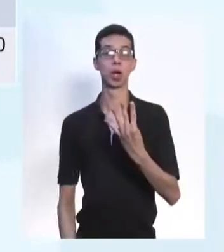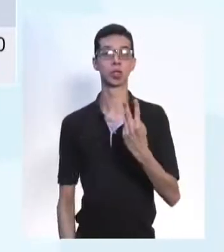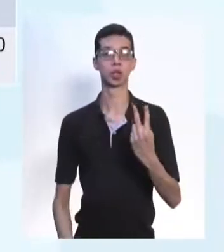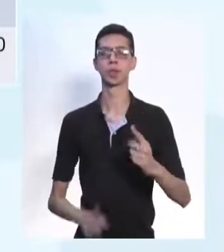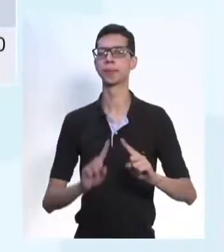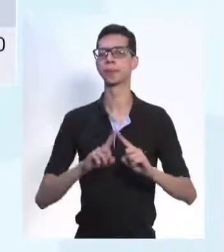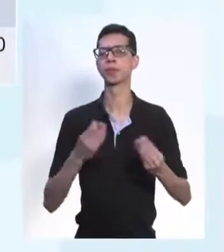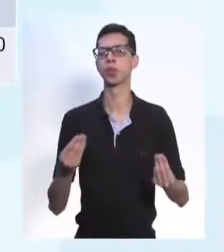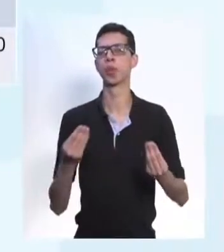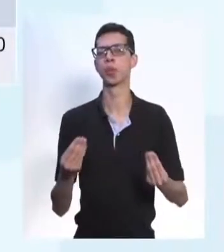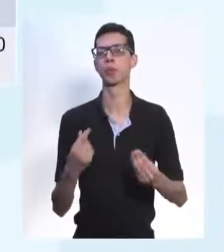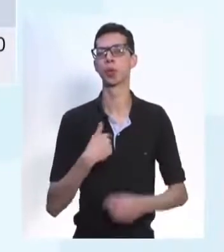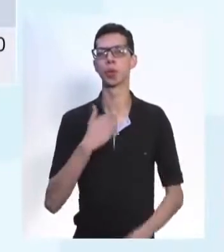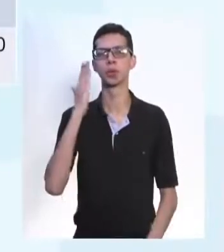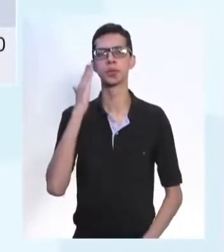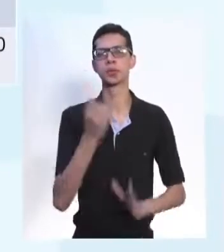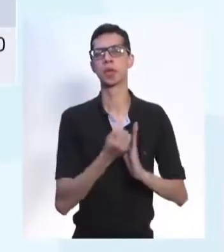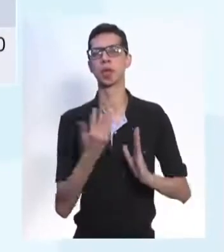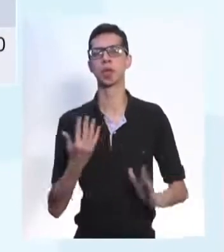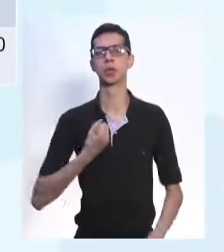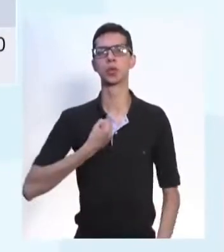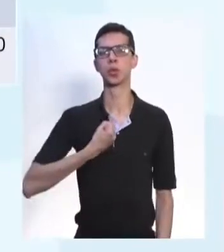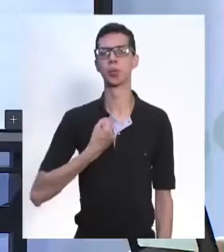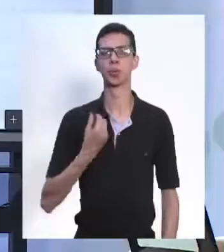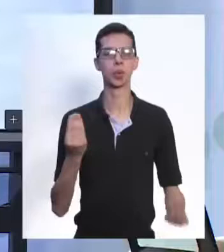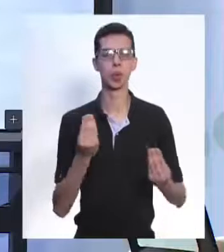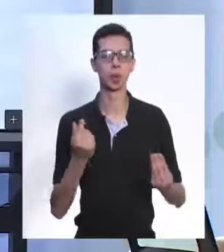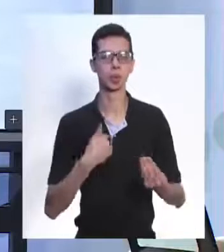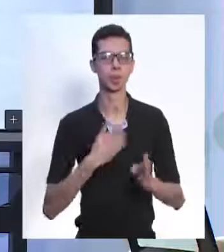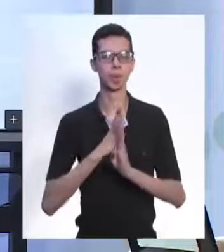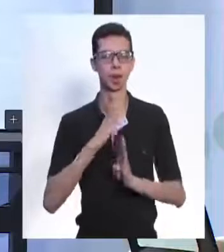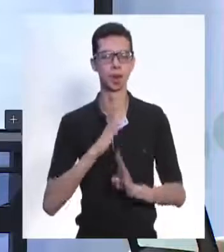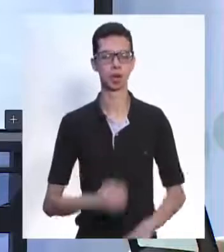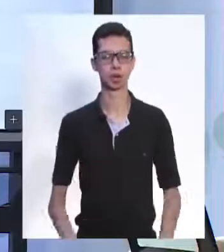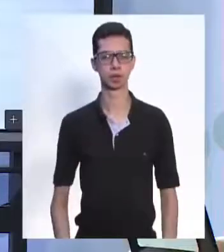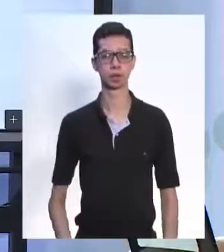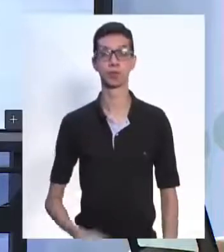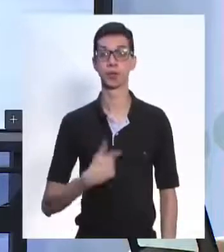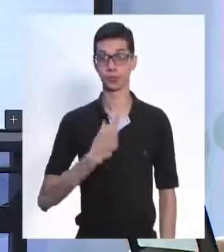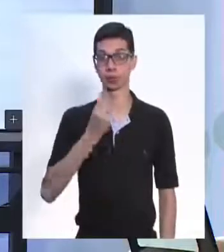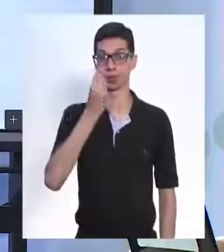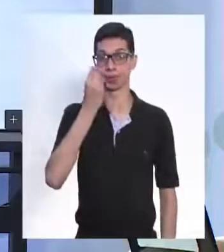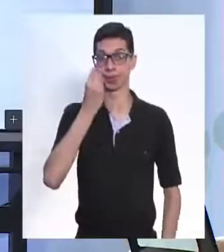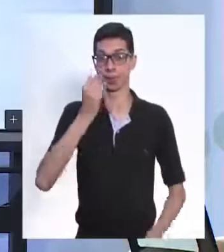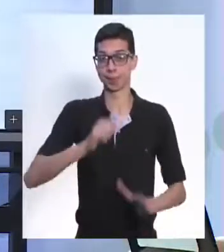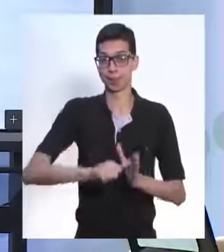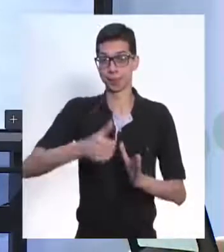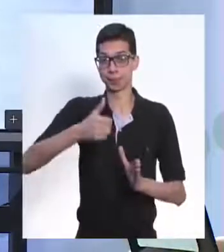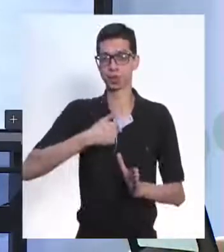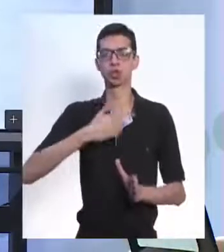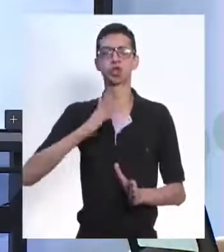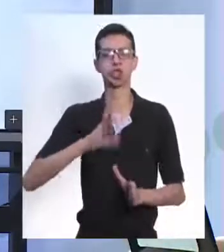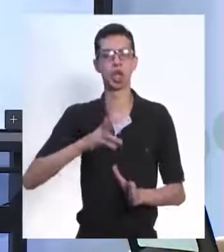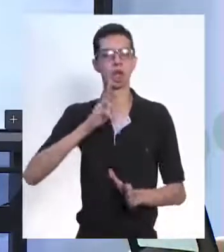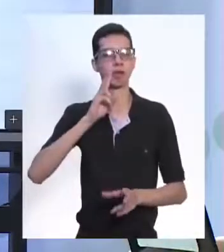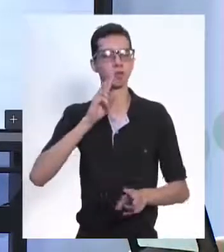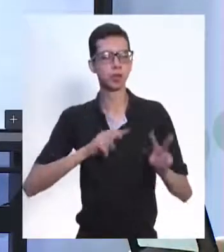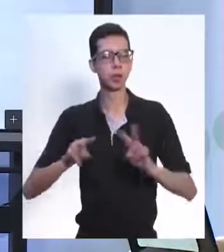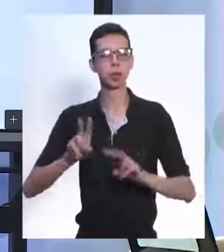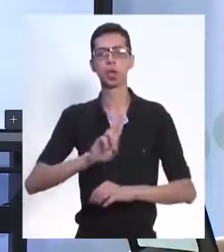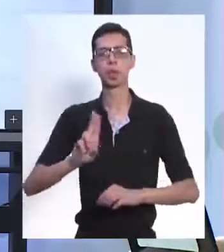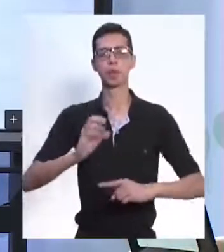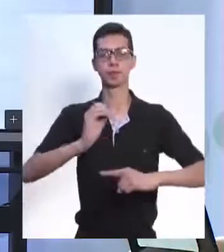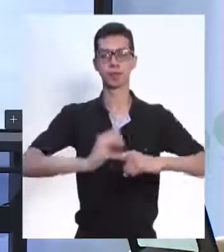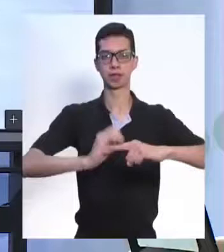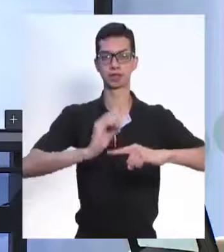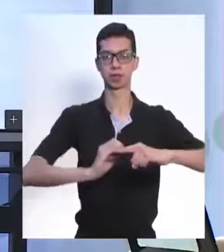esses valores? Eu vou tentar primeiro modo, que é a relação que nós vimos de frações equivalentes. Então, de novo, se há